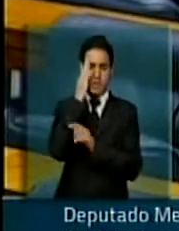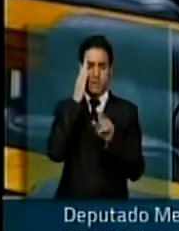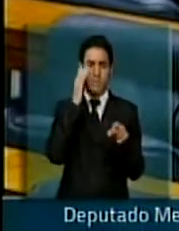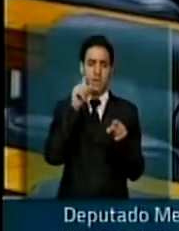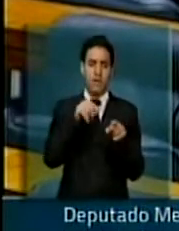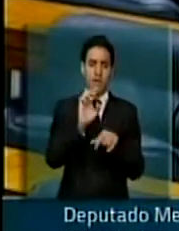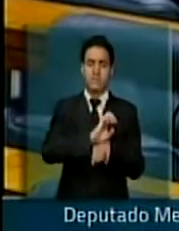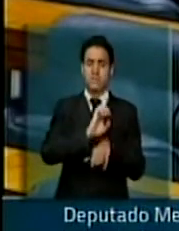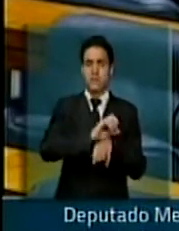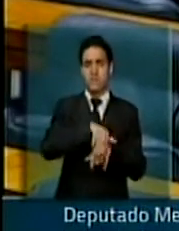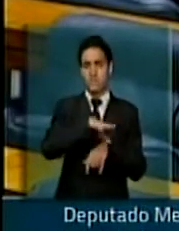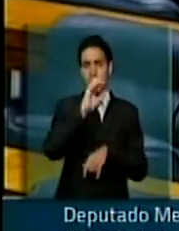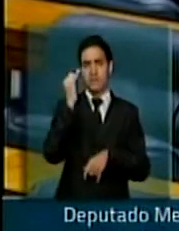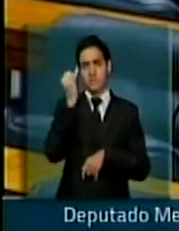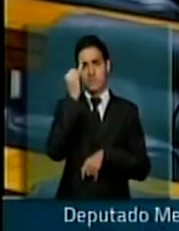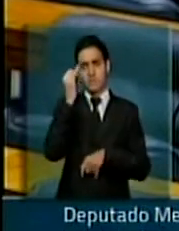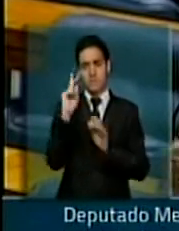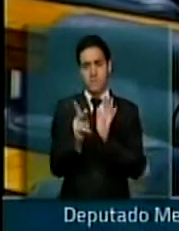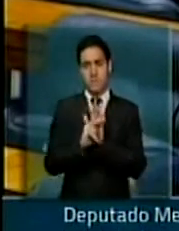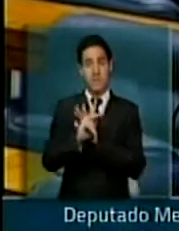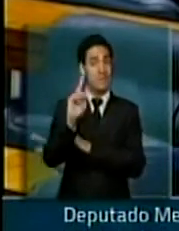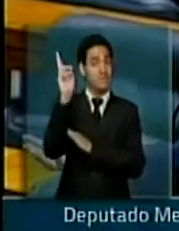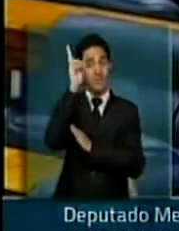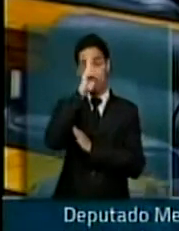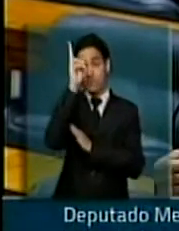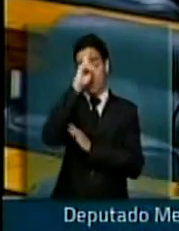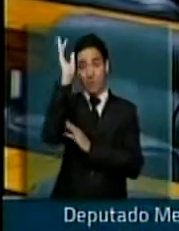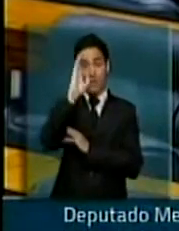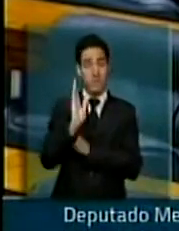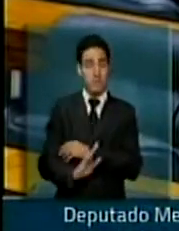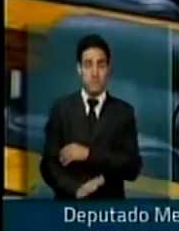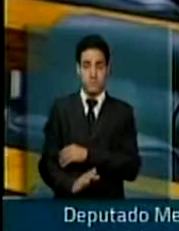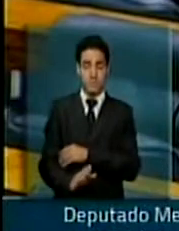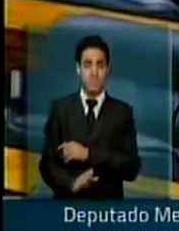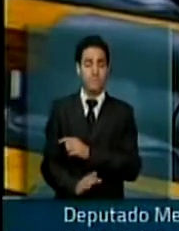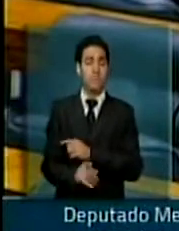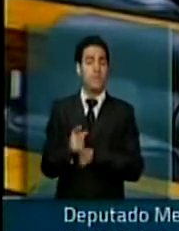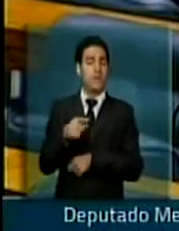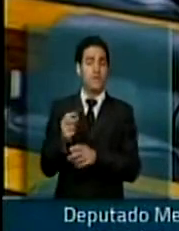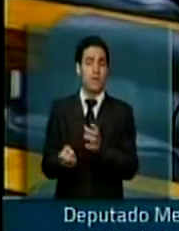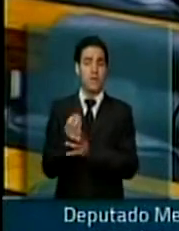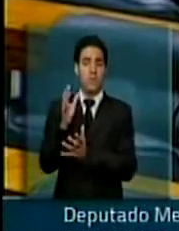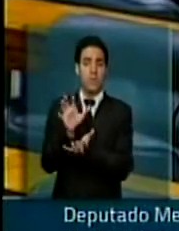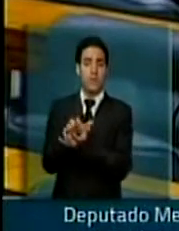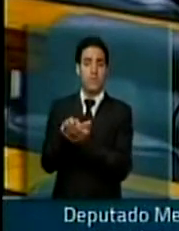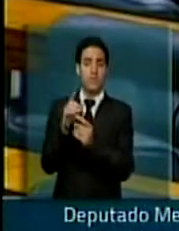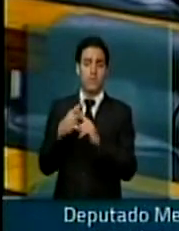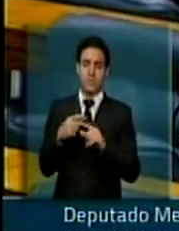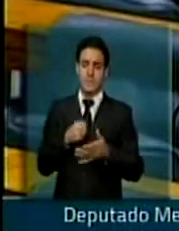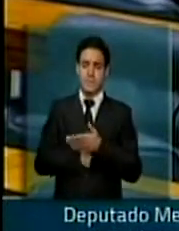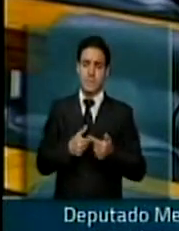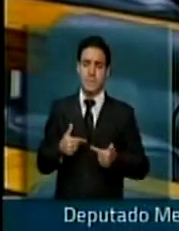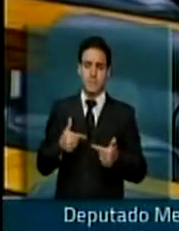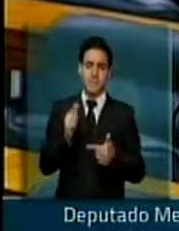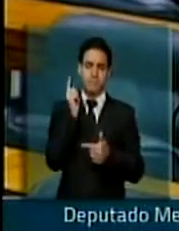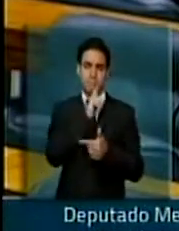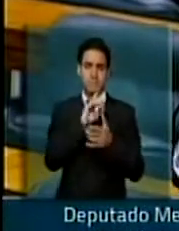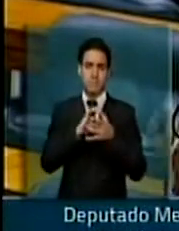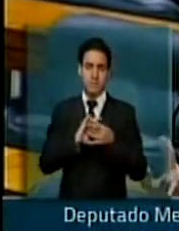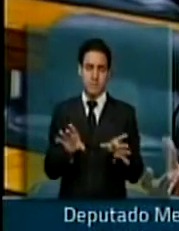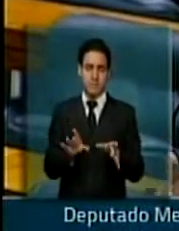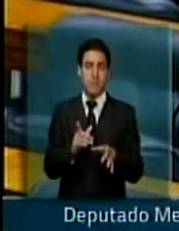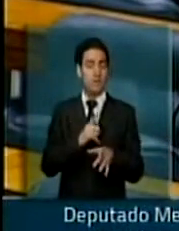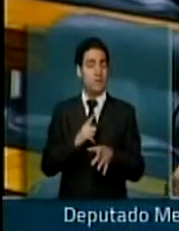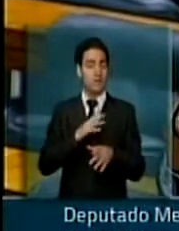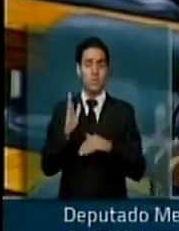história do país. É fundado a partir das lutas libertárias, tem a